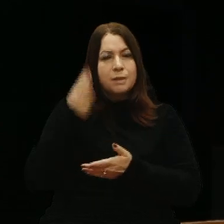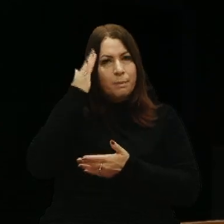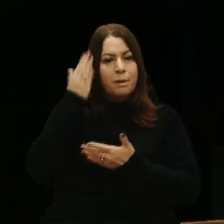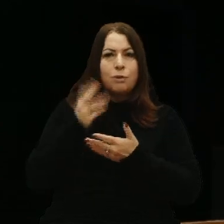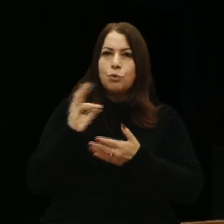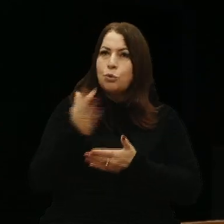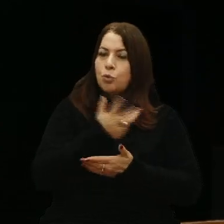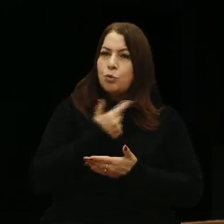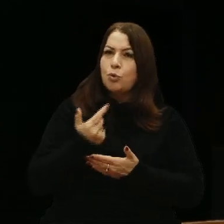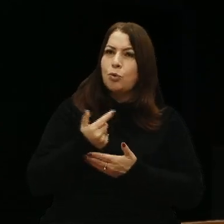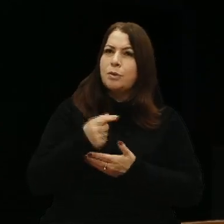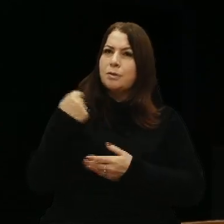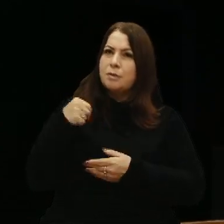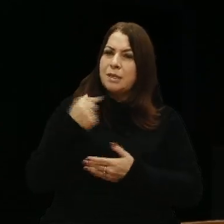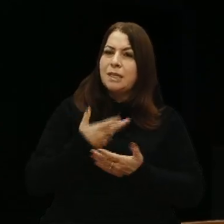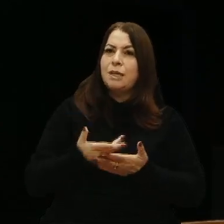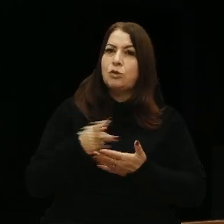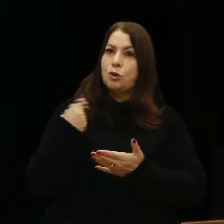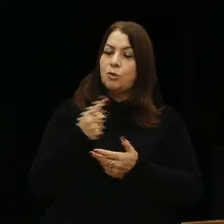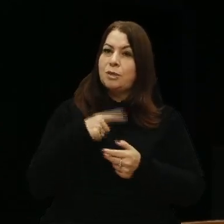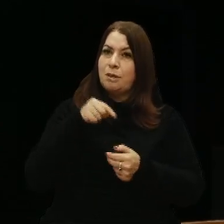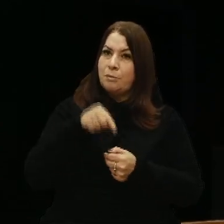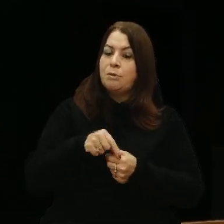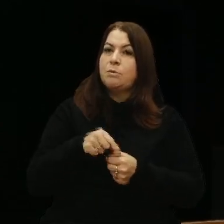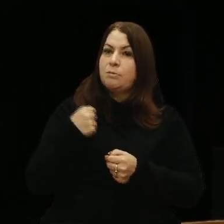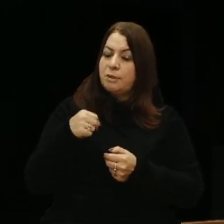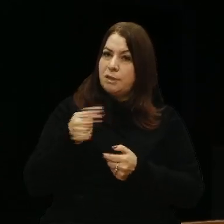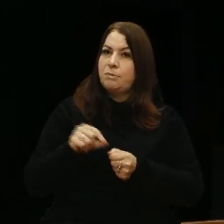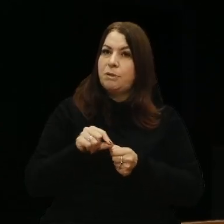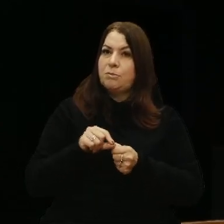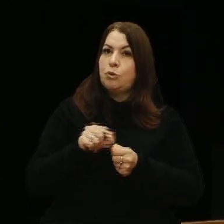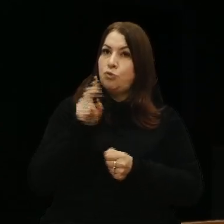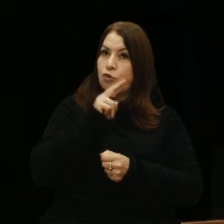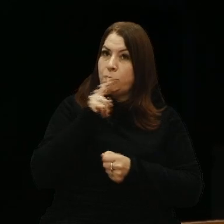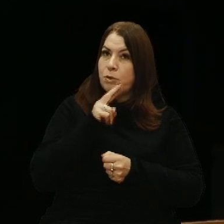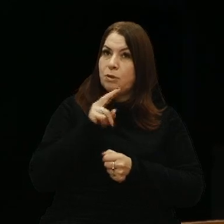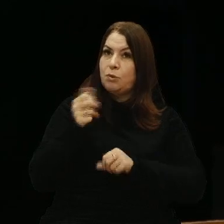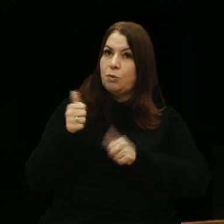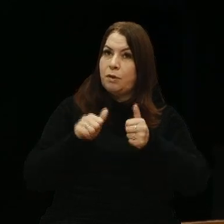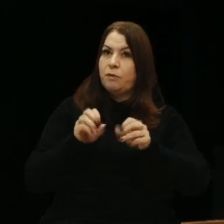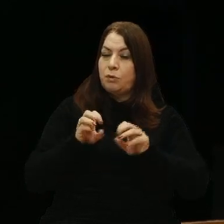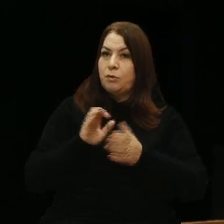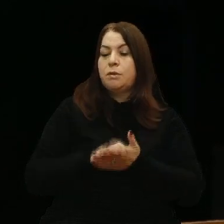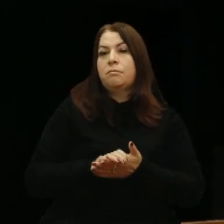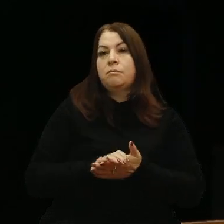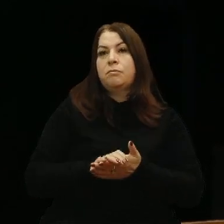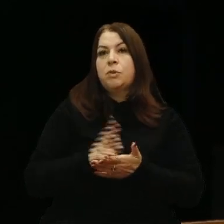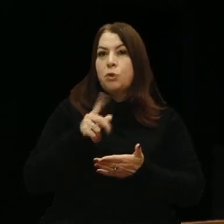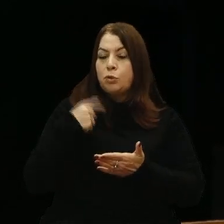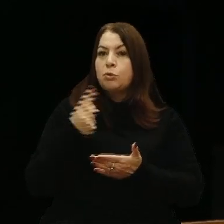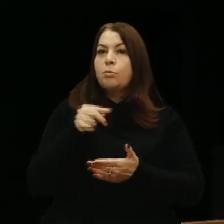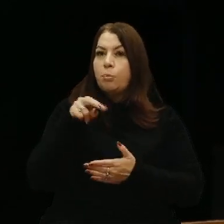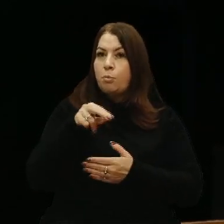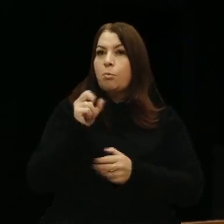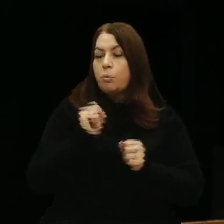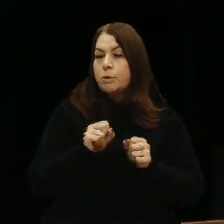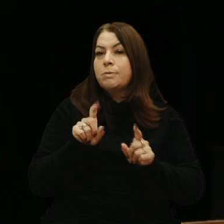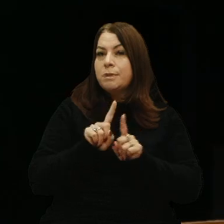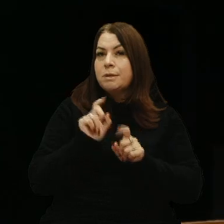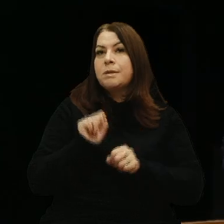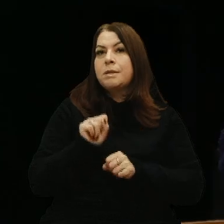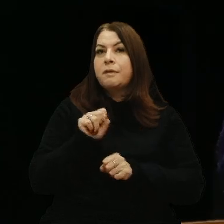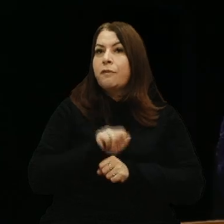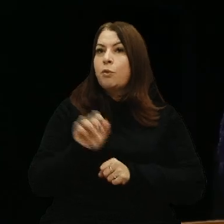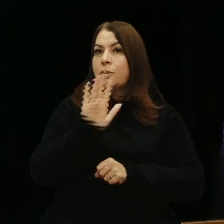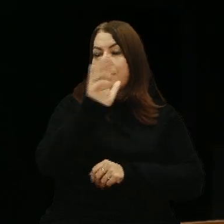de todas as necessidades que nós temos e que nós precisamos urgentemente qualificar nossa educação. Então, que nós possamos, sim, valorizar